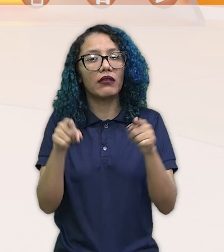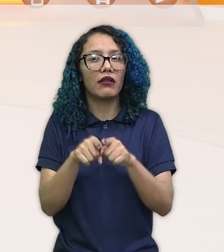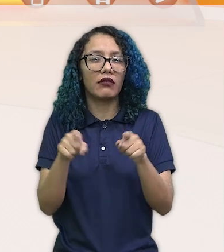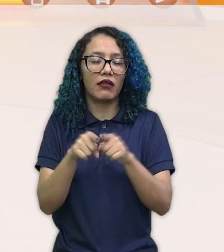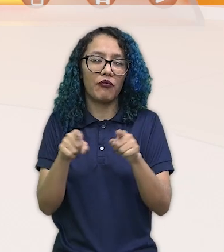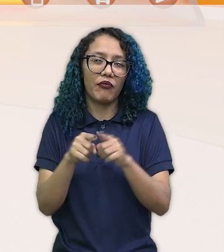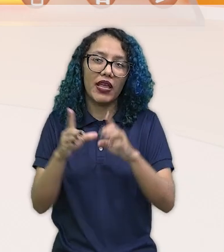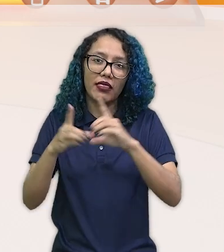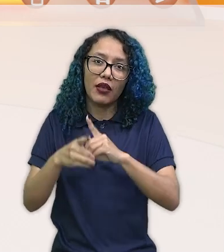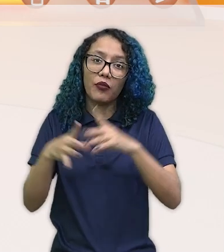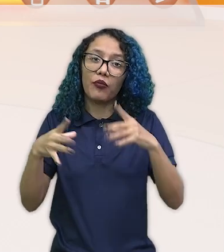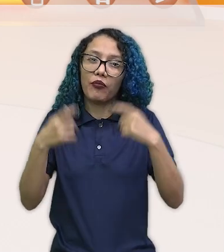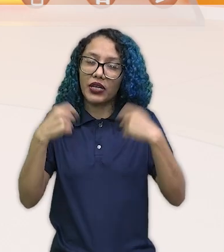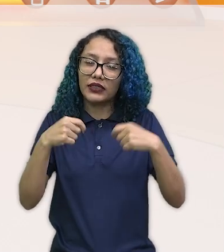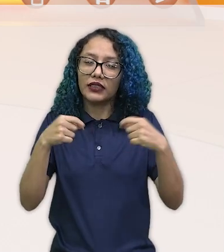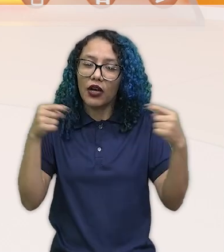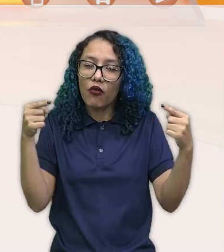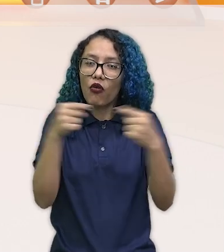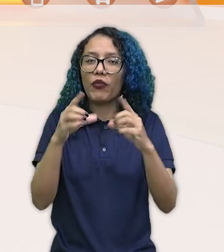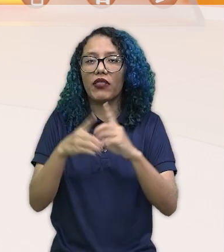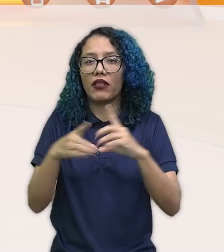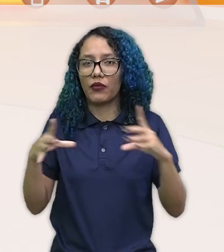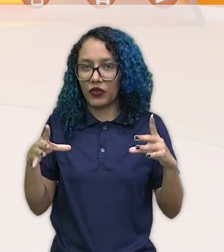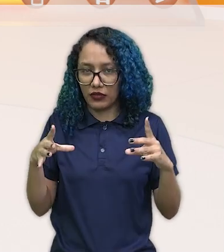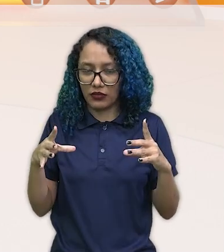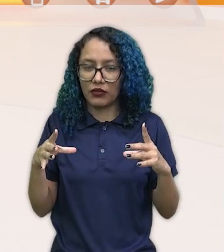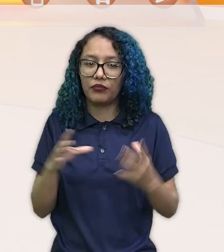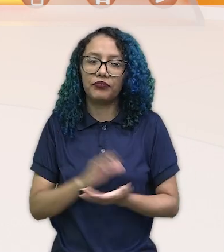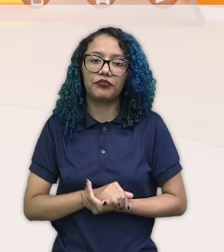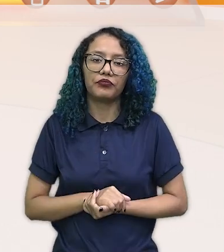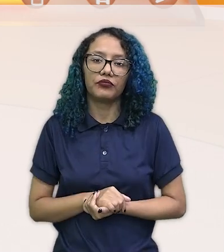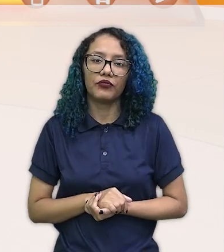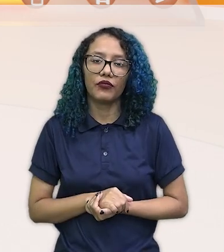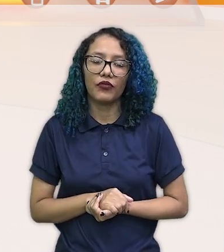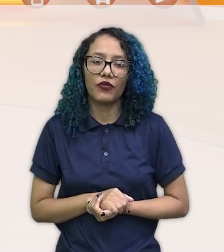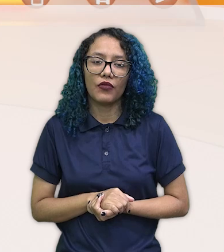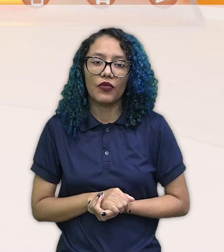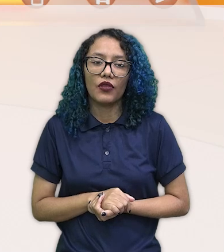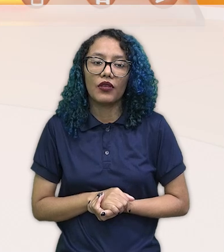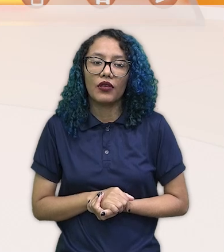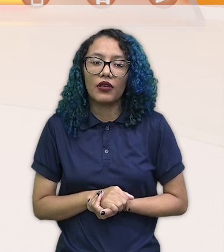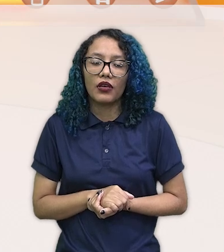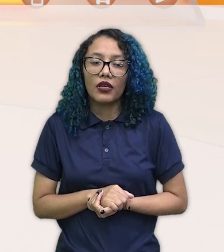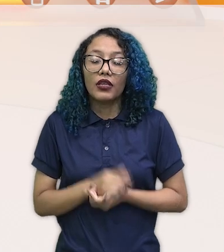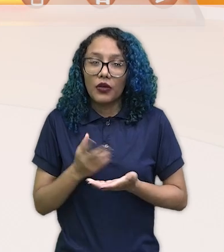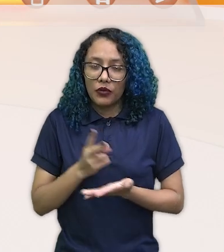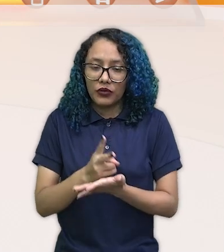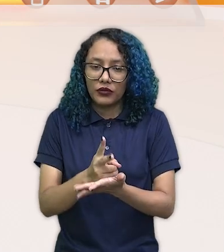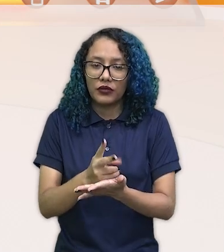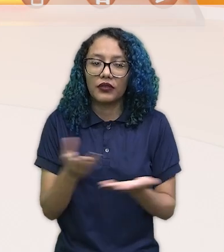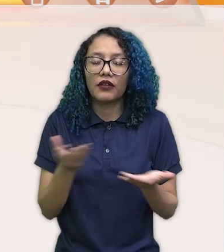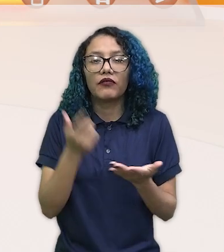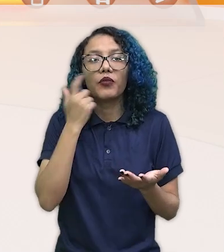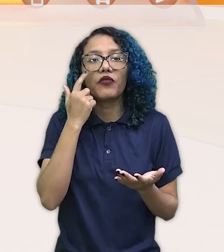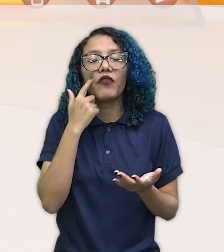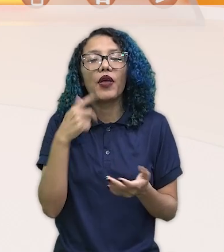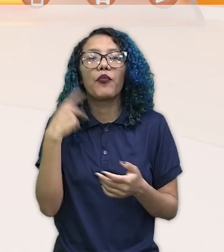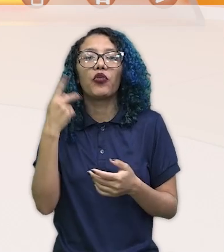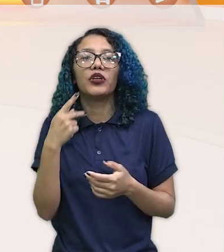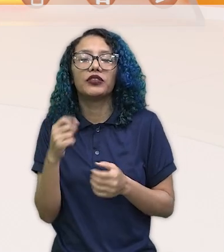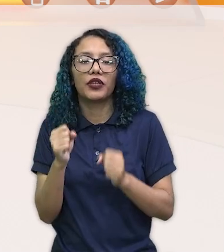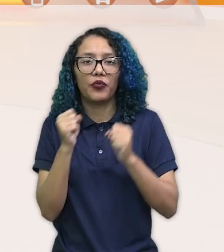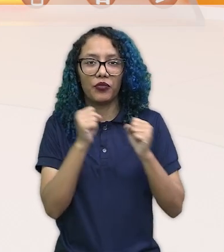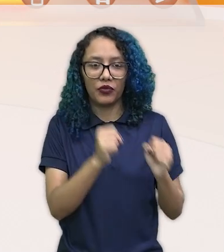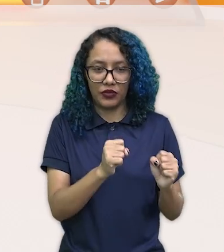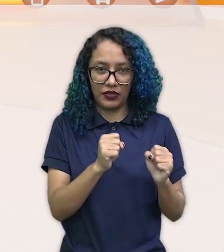democracia, tá? É assim que funciona a democracia. O poder político hoje, vamos lá, vamos falar de política e